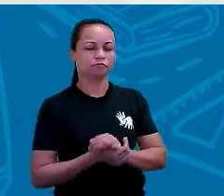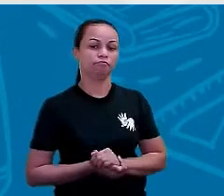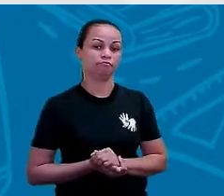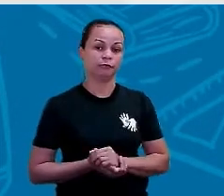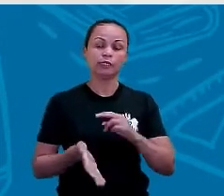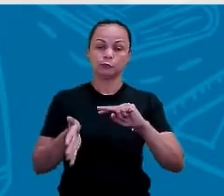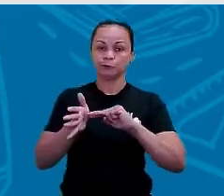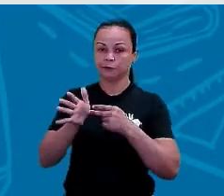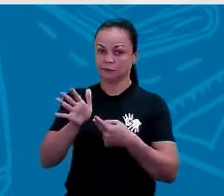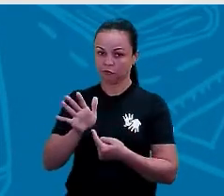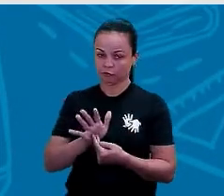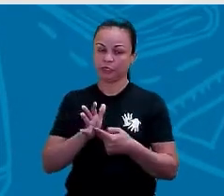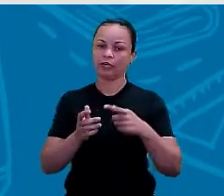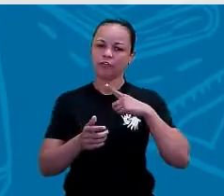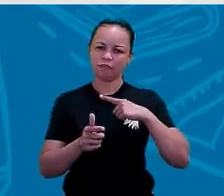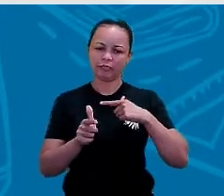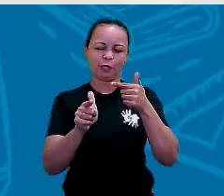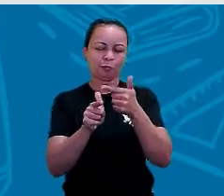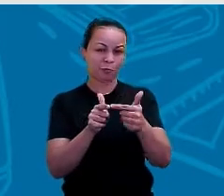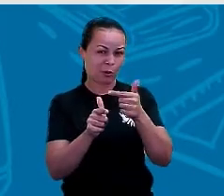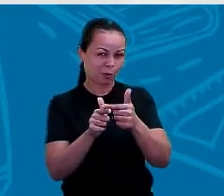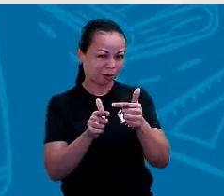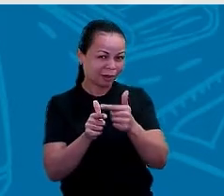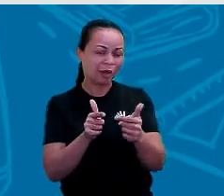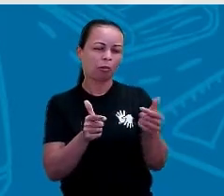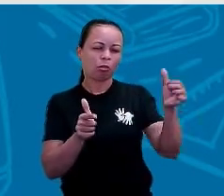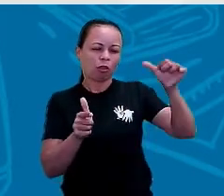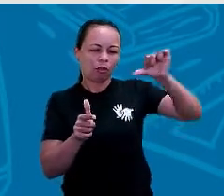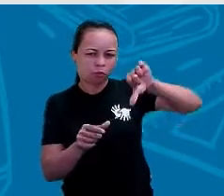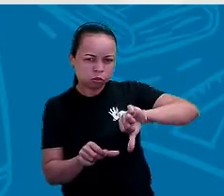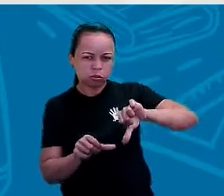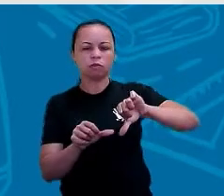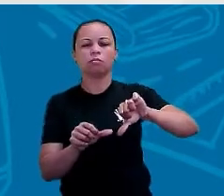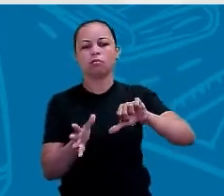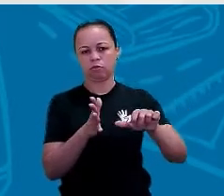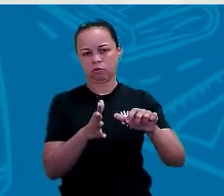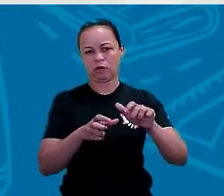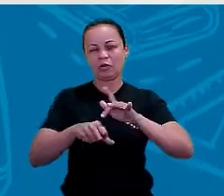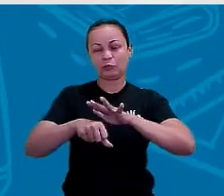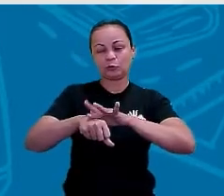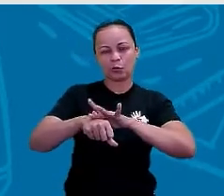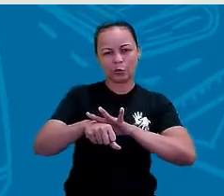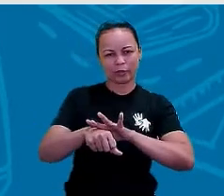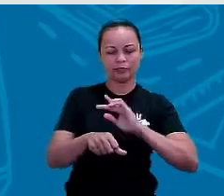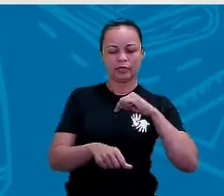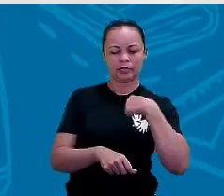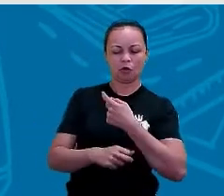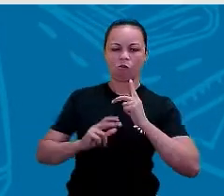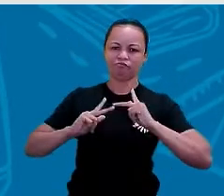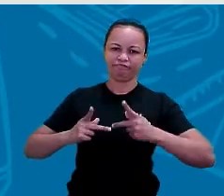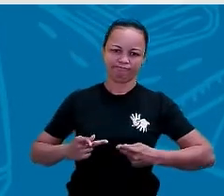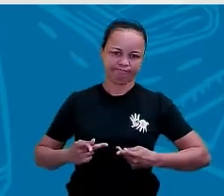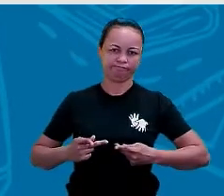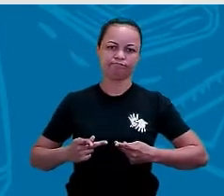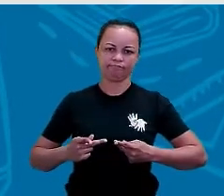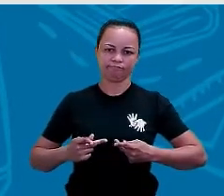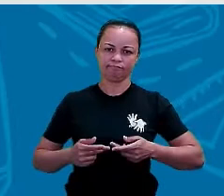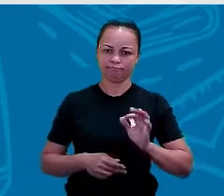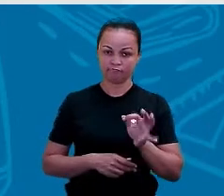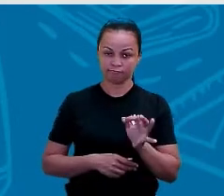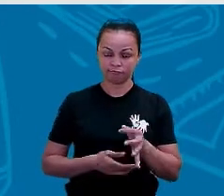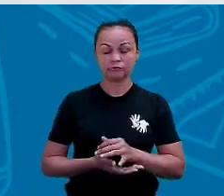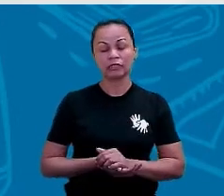causar prejuízo, que vai causar dano, que vai provocar uma doença em nós seres humanos, tá certo?